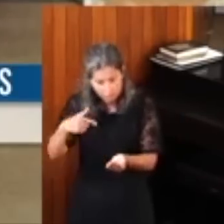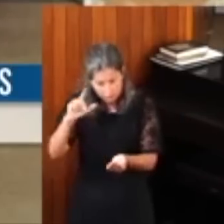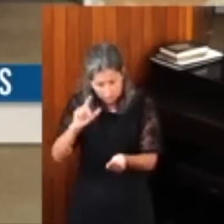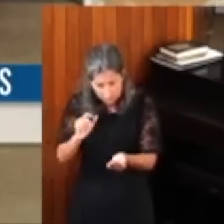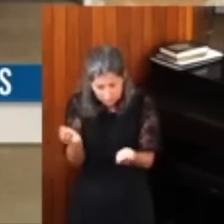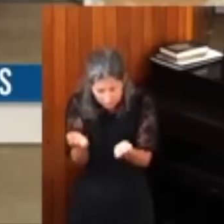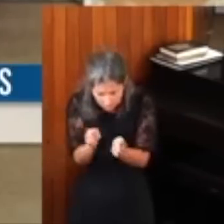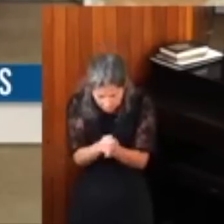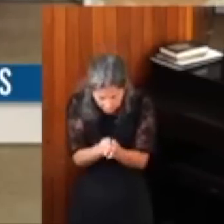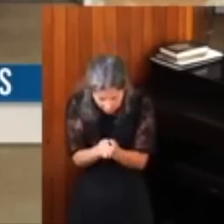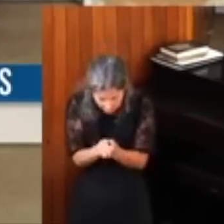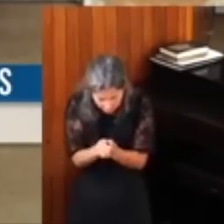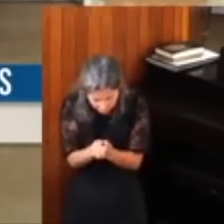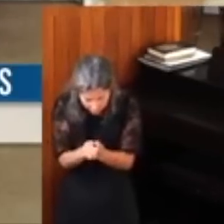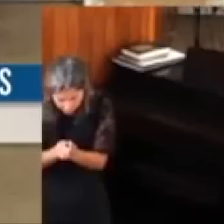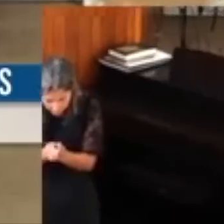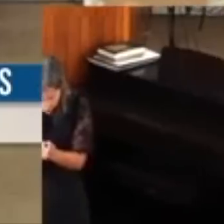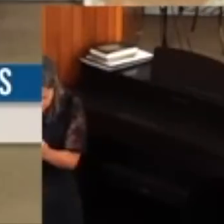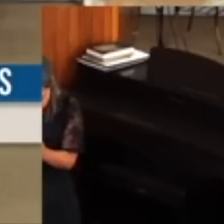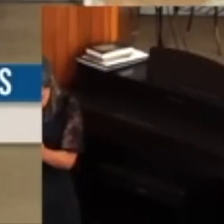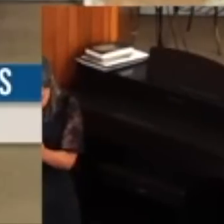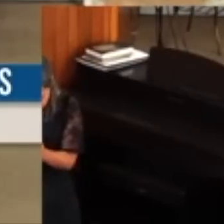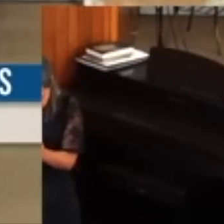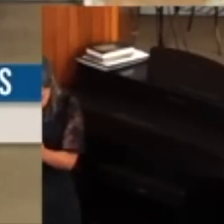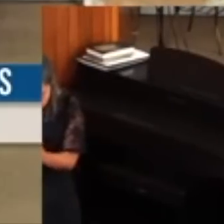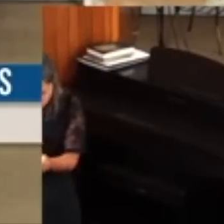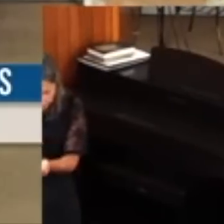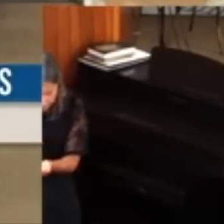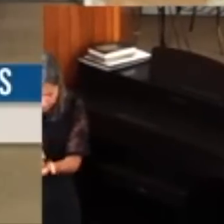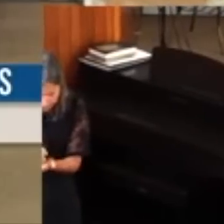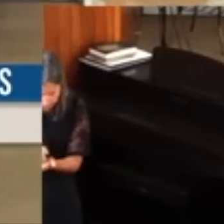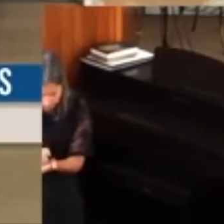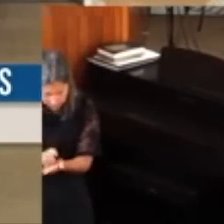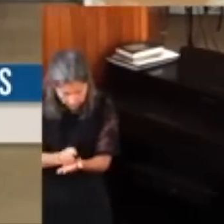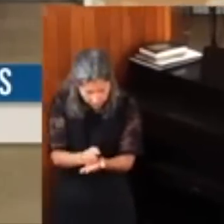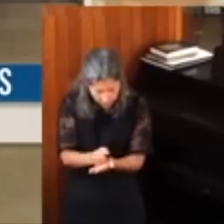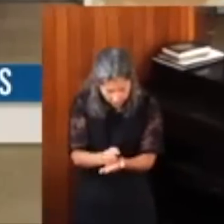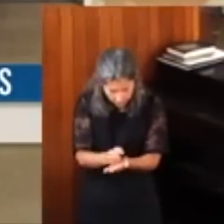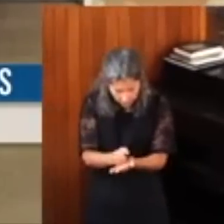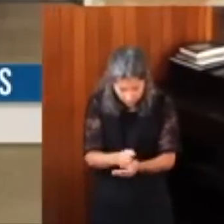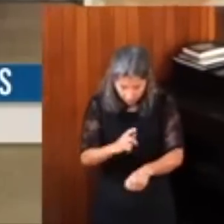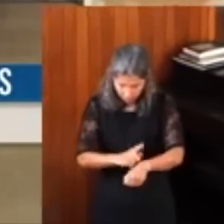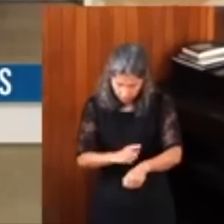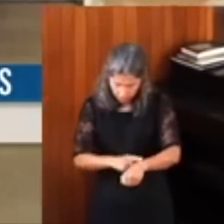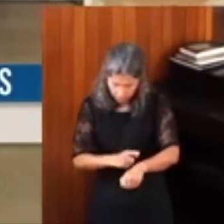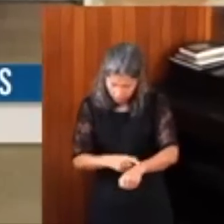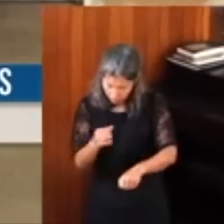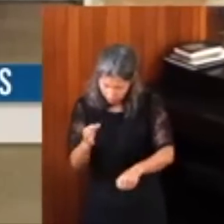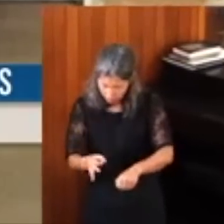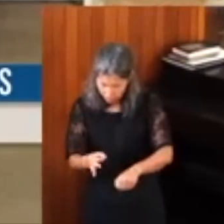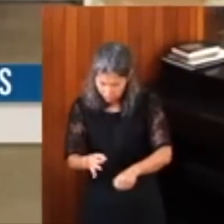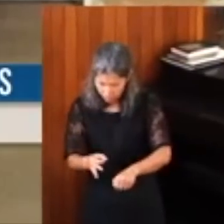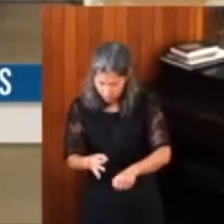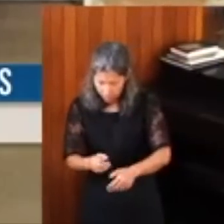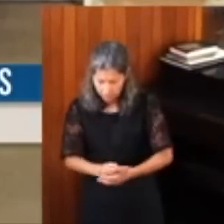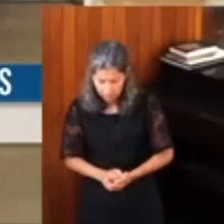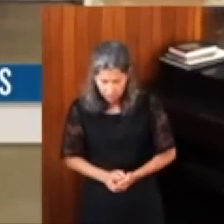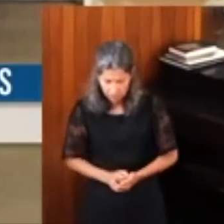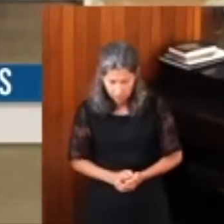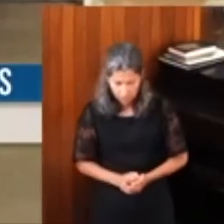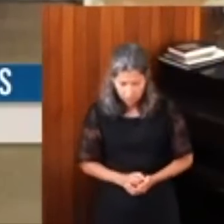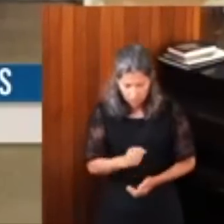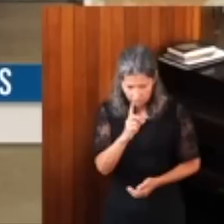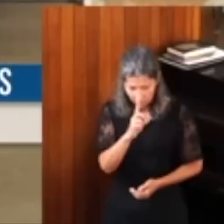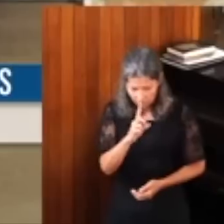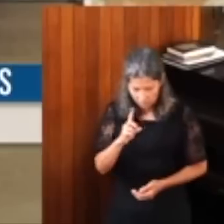diz que estava fechado, selado, até um tempo específico? Daniel. Lá no final do livro,